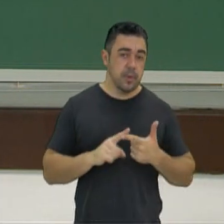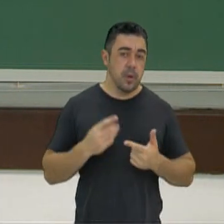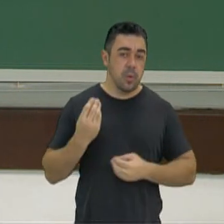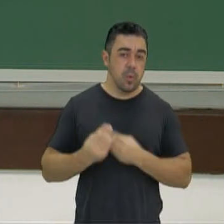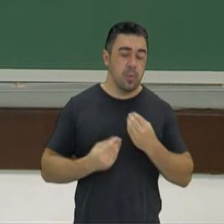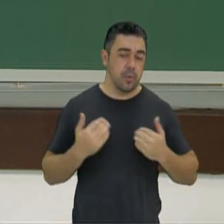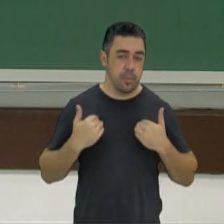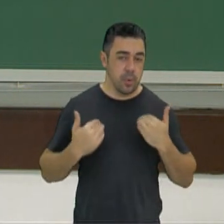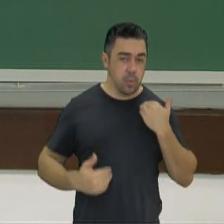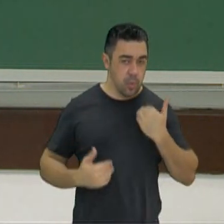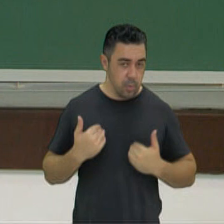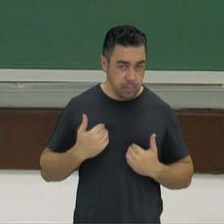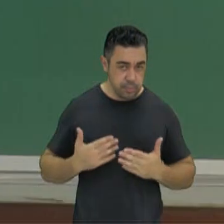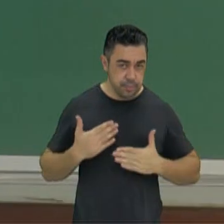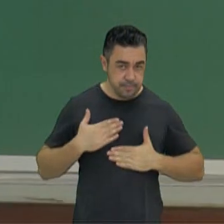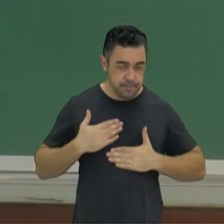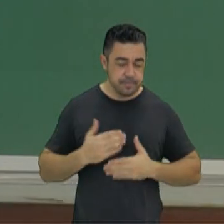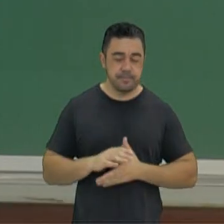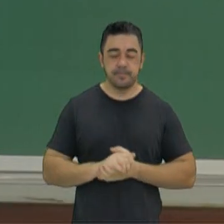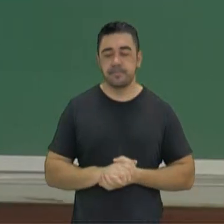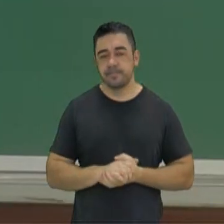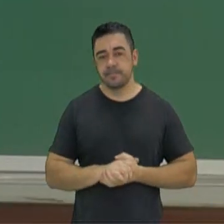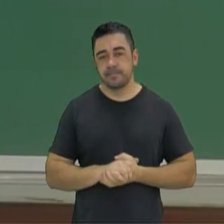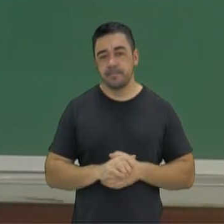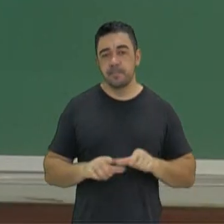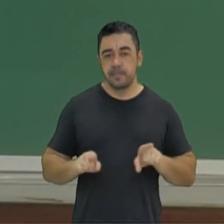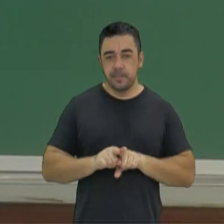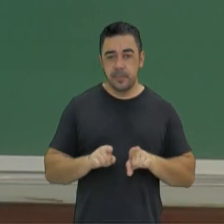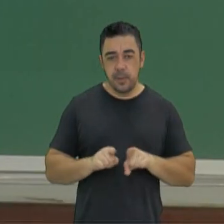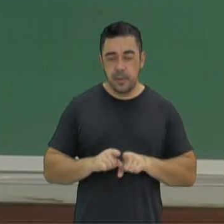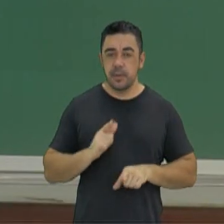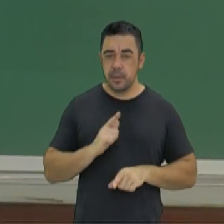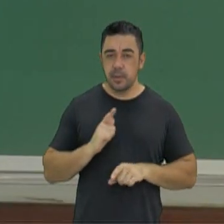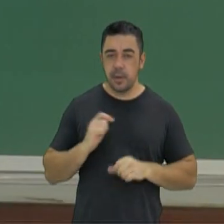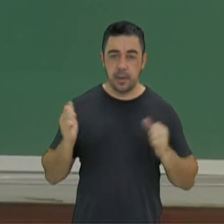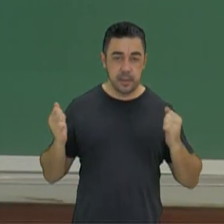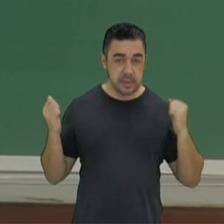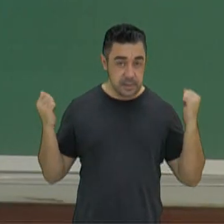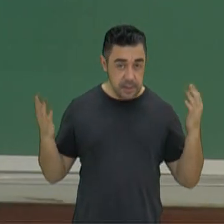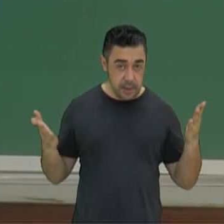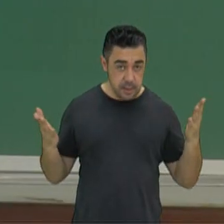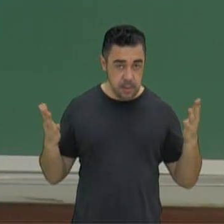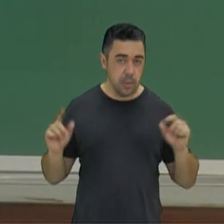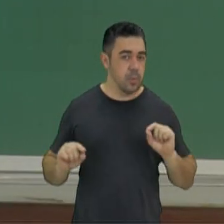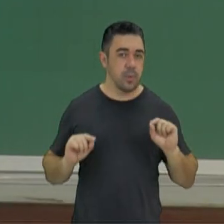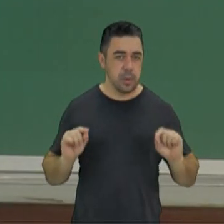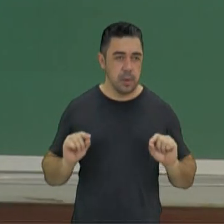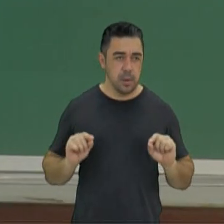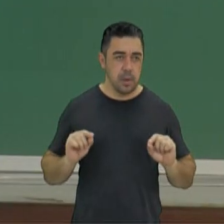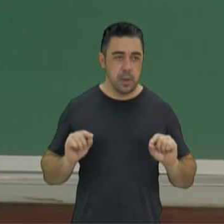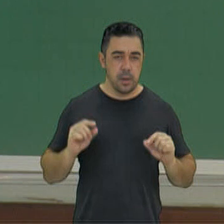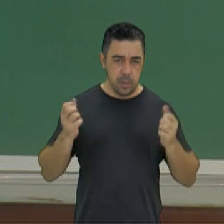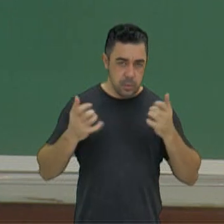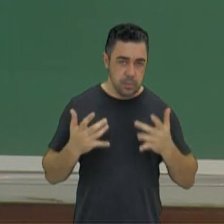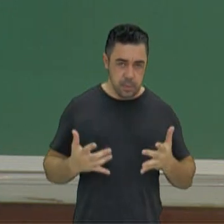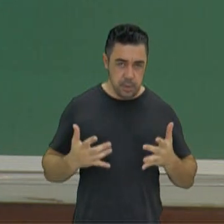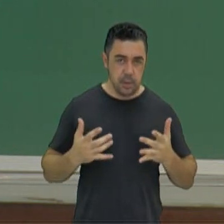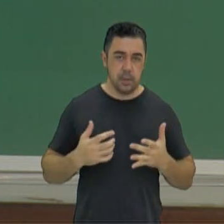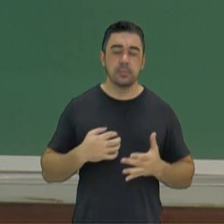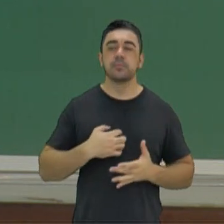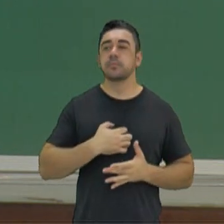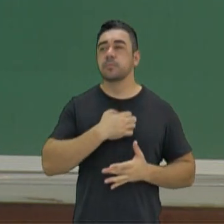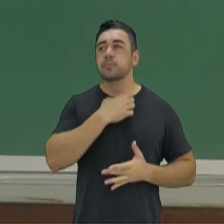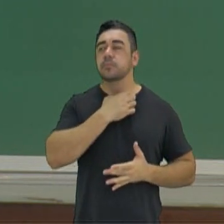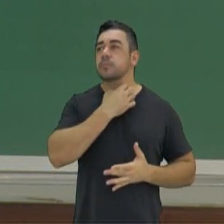físico. Temos ainda a respiração externa, então envolvendo os pontos que eu comentei, então